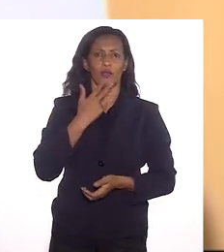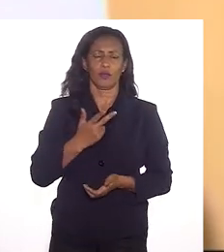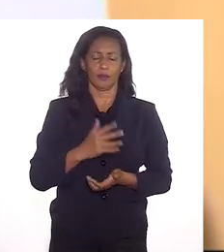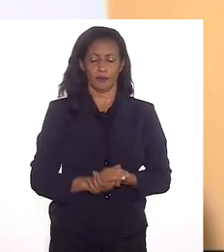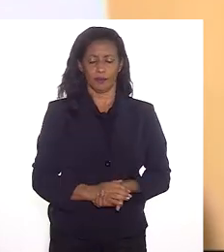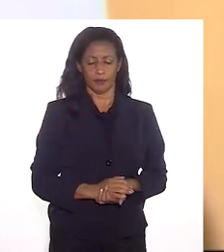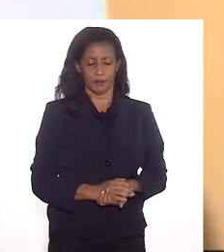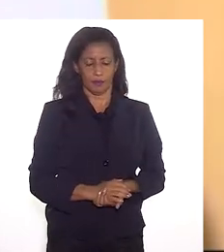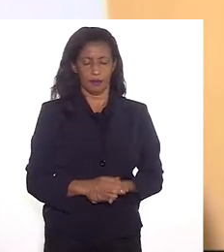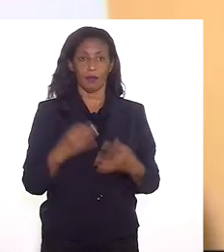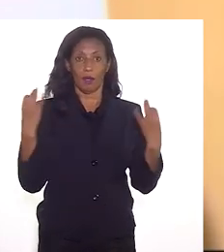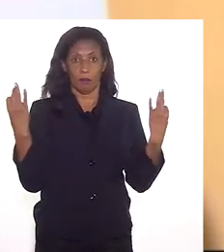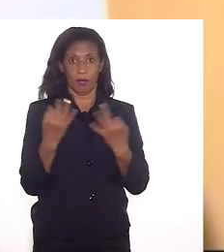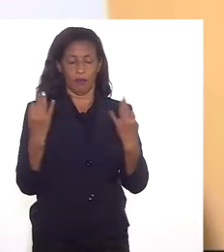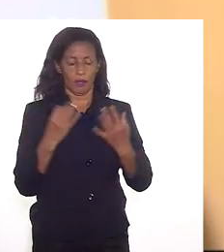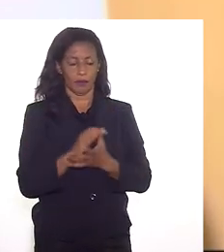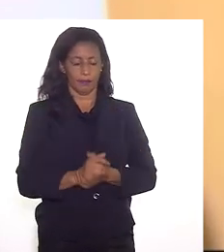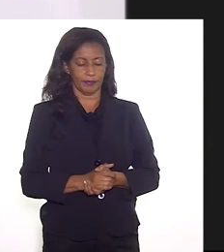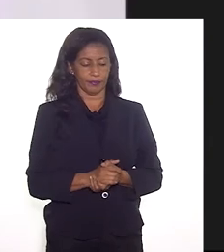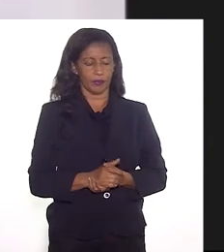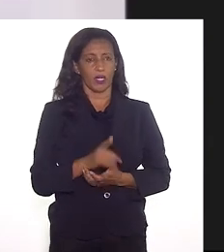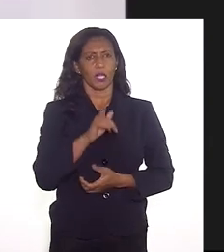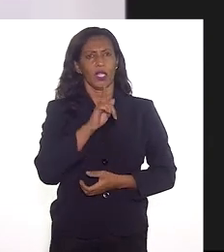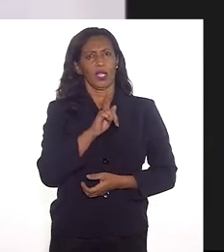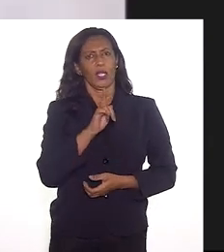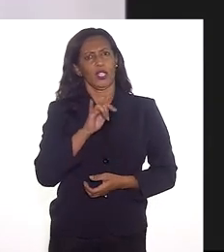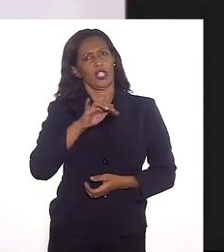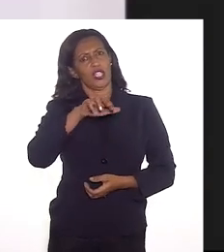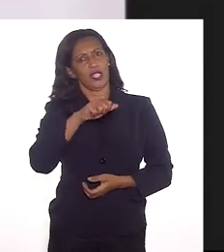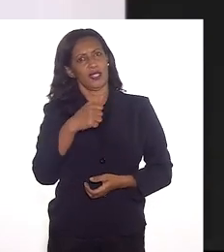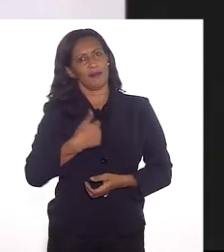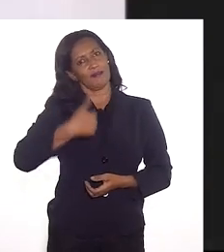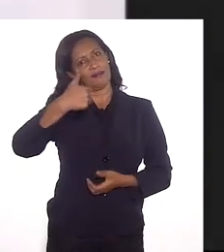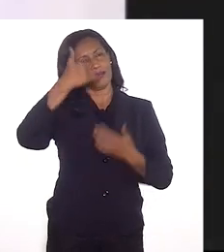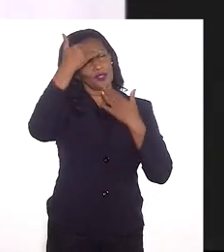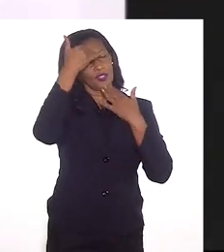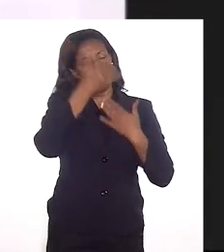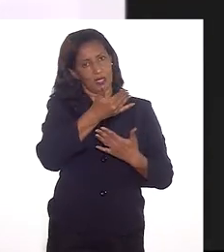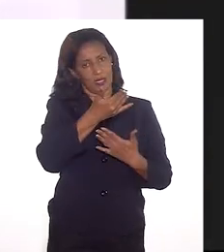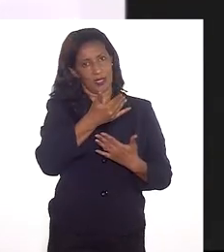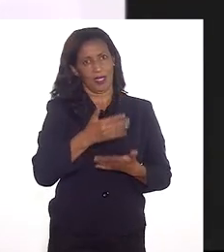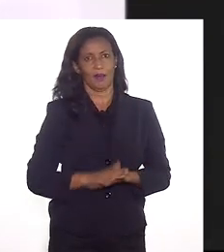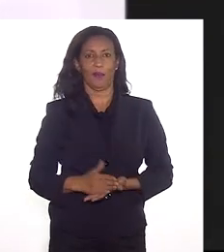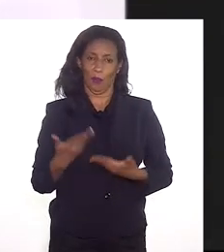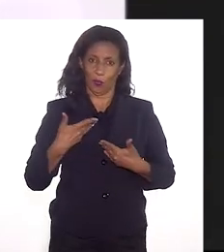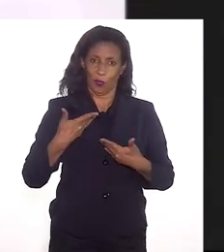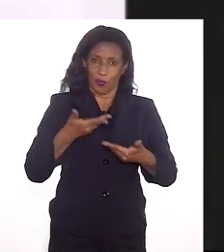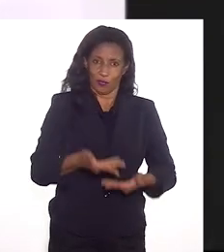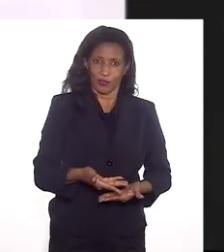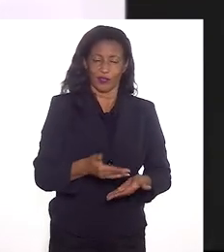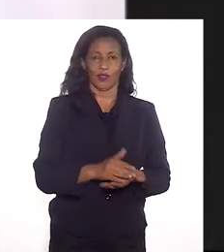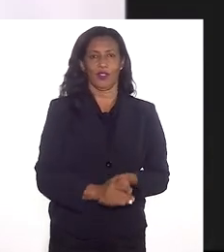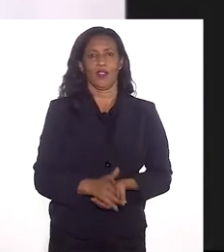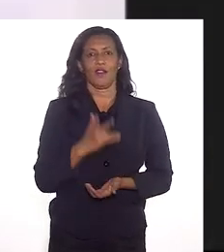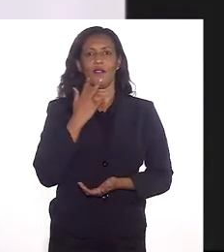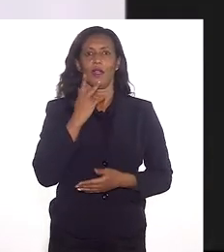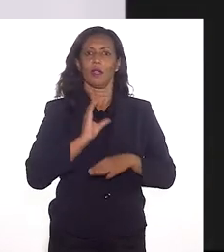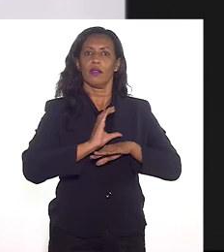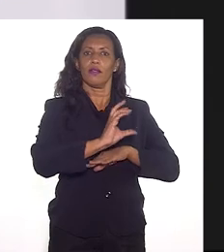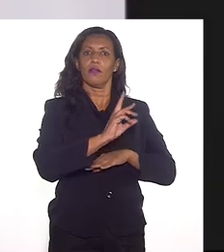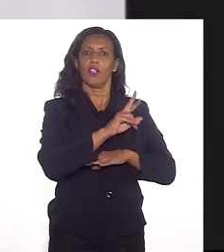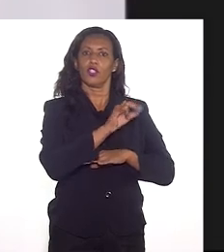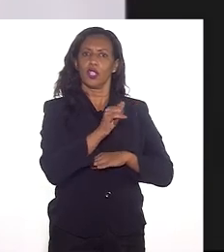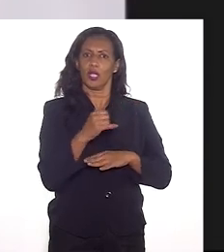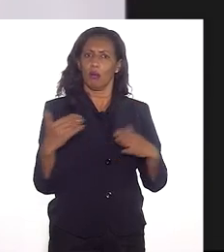no começo do programa. Perfeito. Geisa, primeiro vou te agradecer pelo convite mais uma vez, dizer